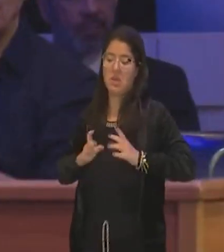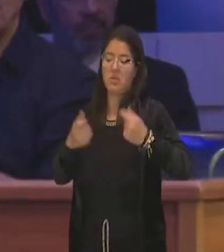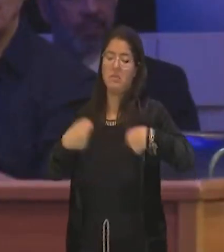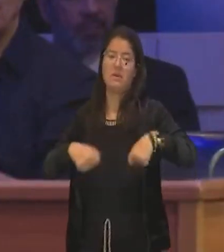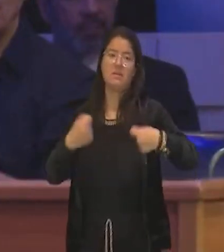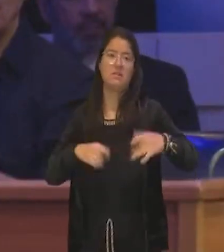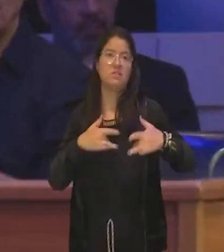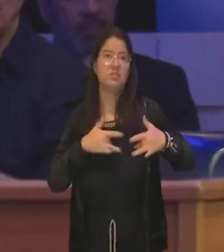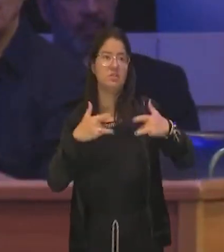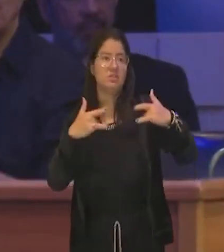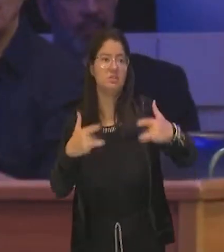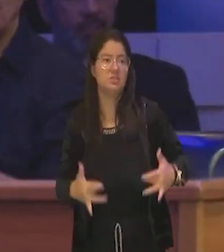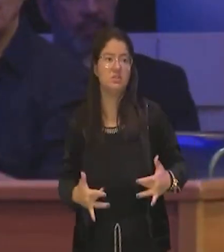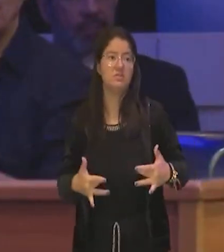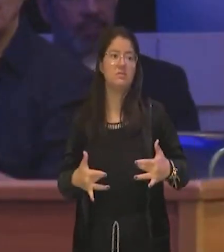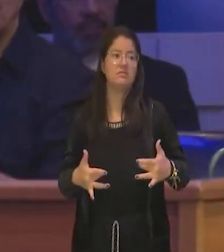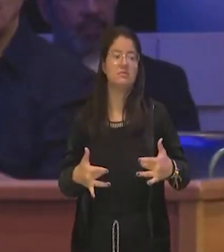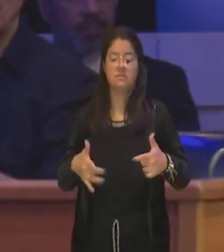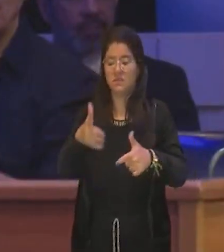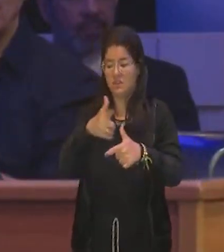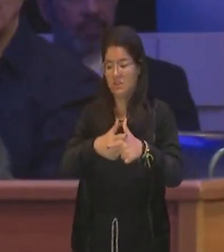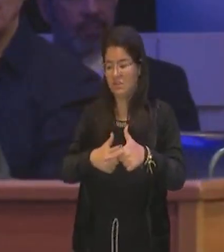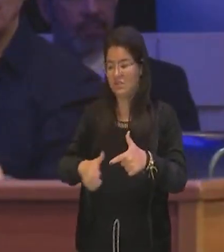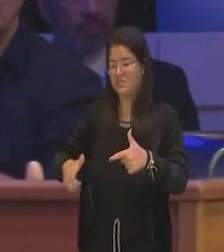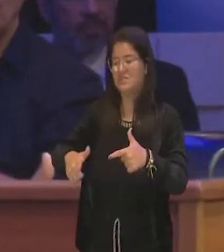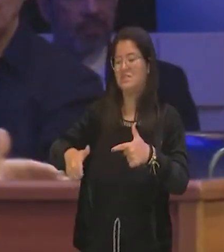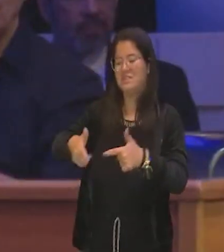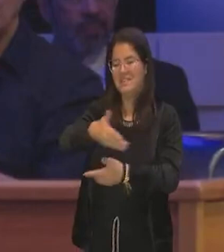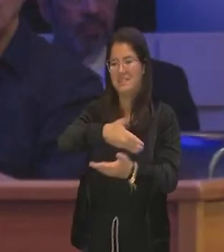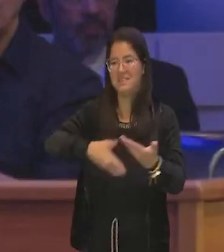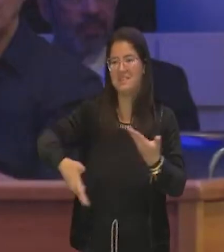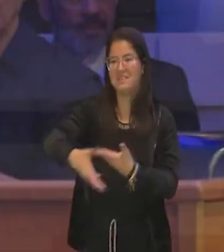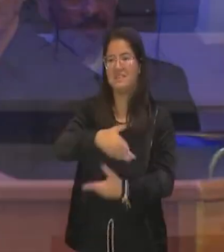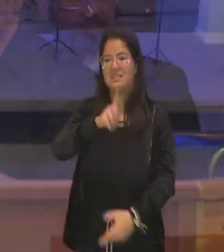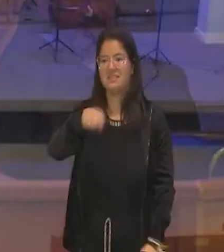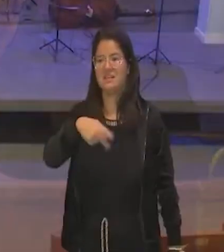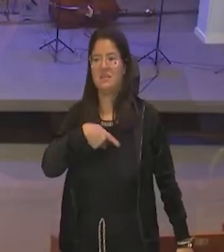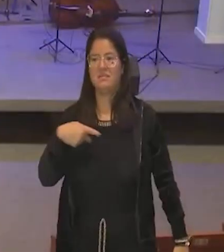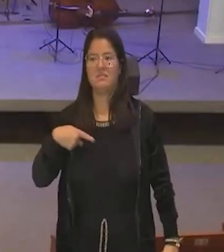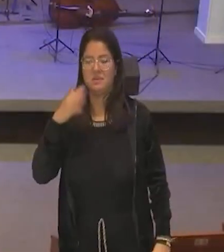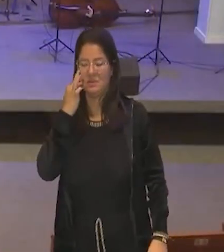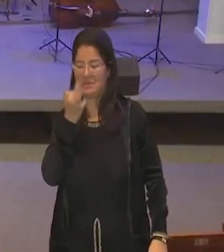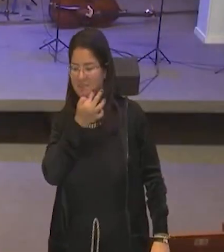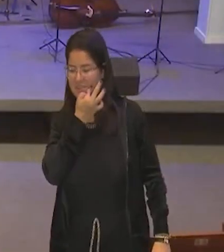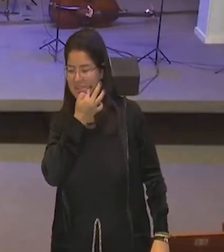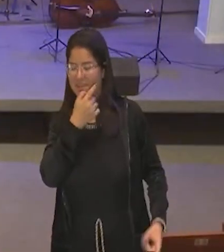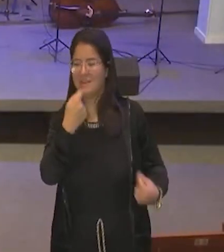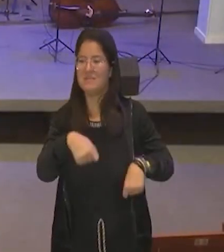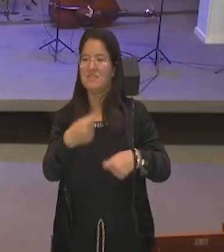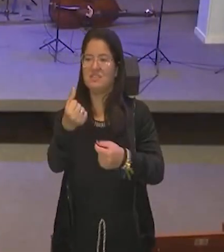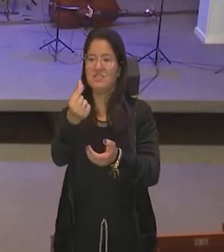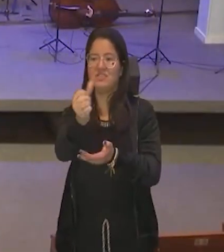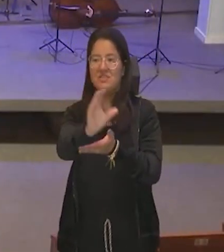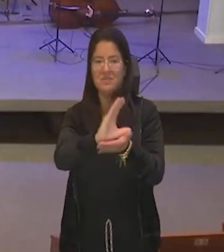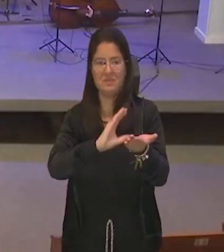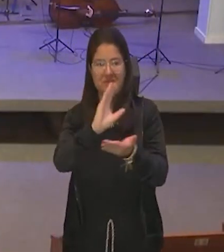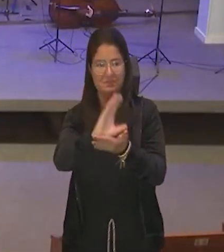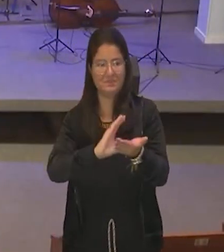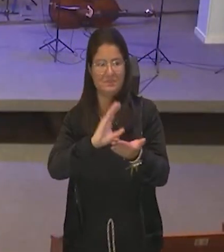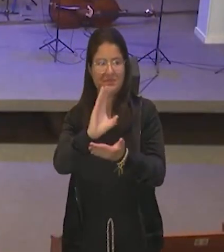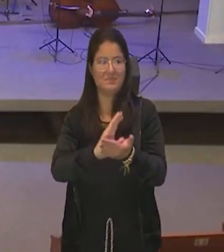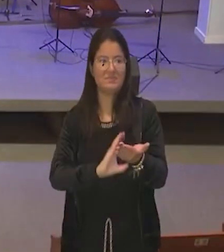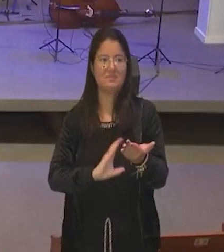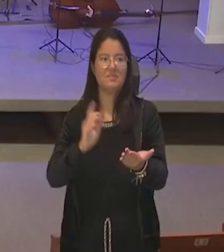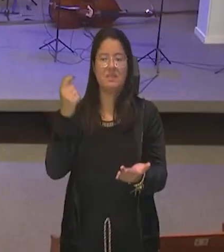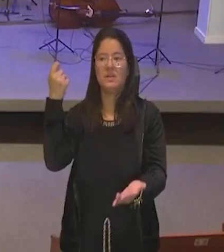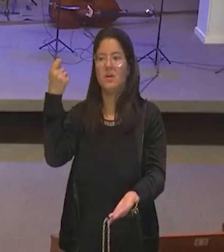generoso, divida conosco a sua riqueza, né, pastor Francisco? Faça doações para a igreja, compre cotas